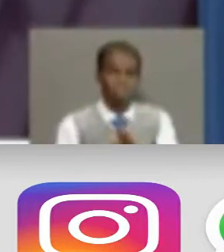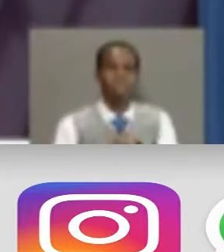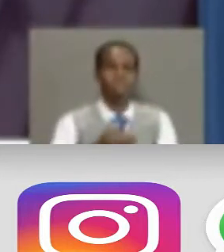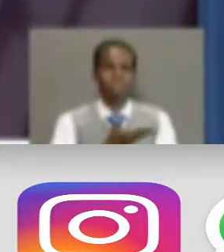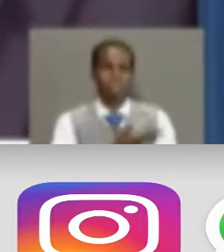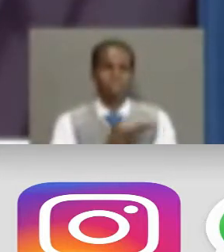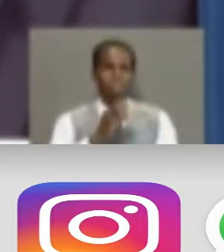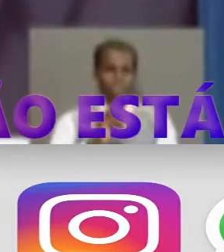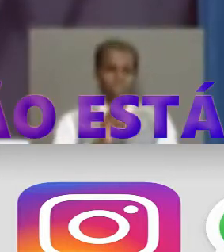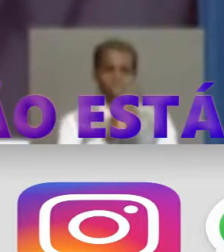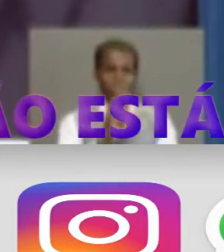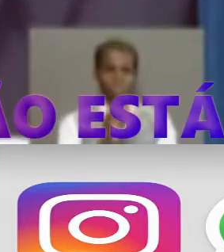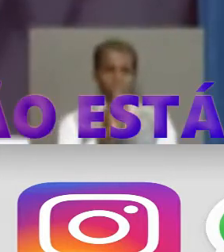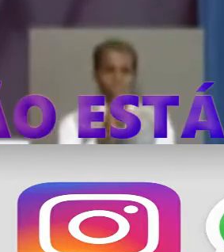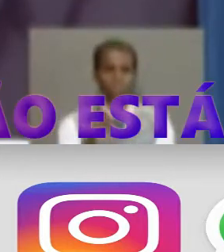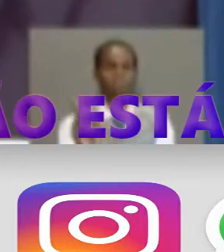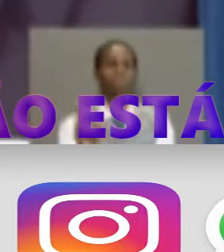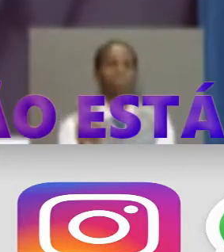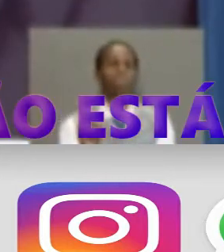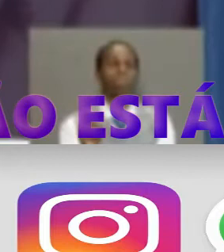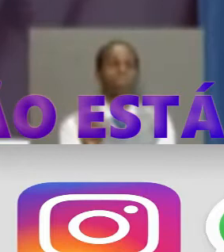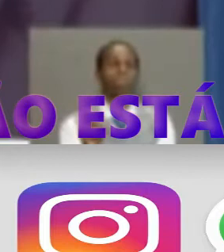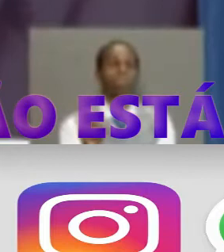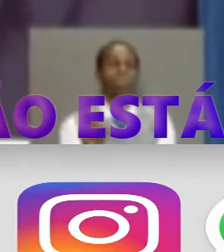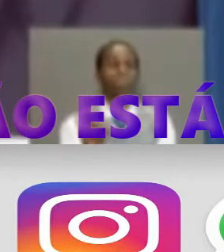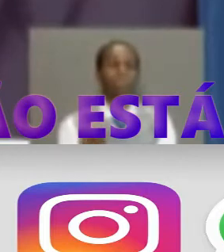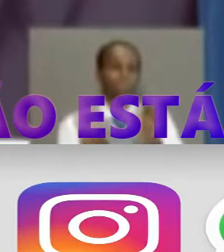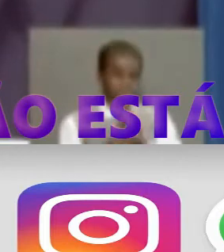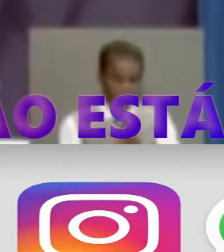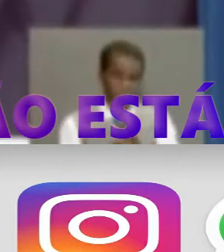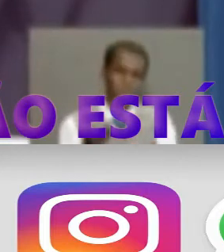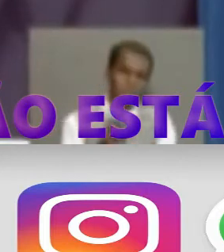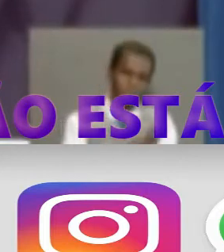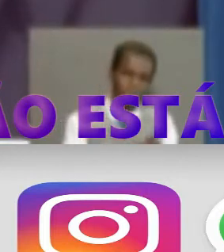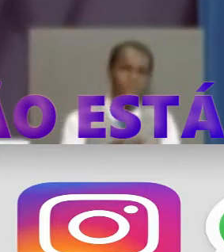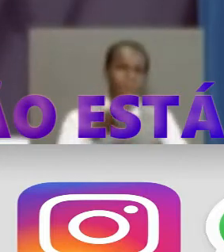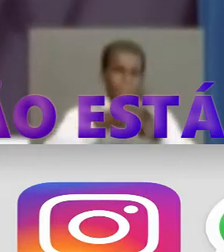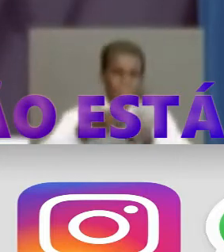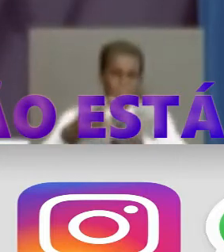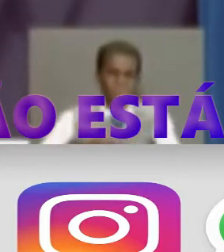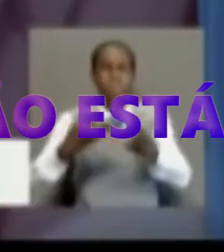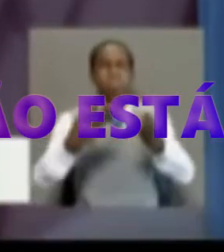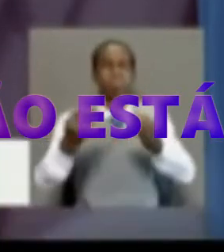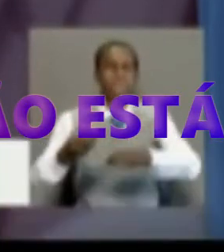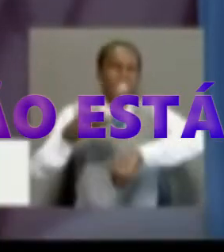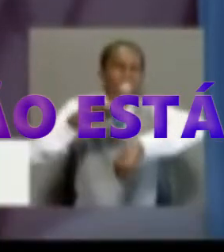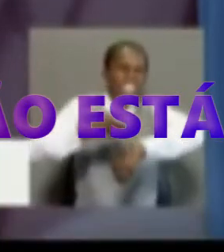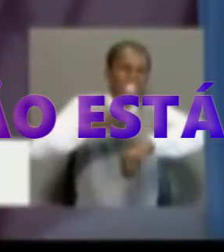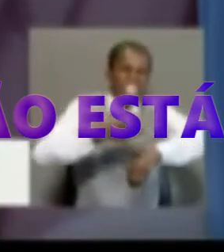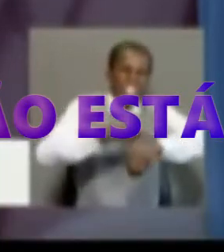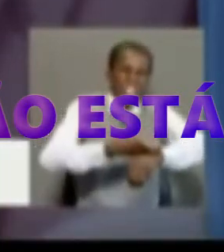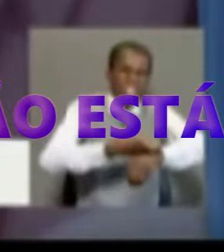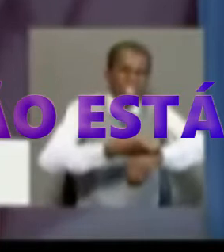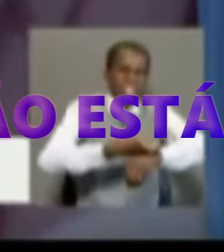usa uma outra expressão que não me ocorre agora, não só esta, mas outras muito duras, para que